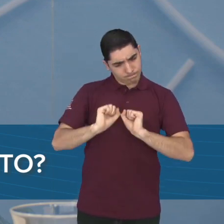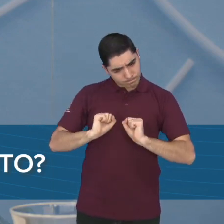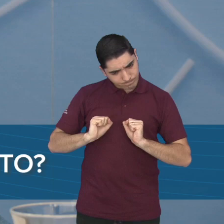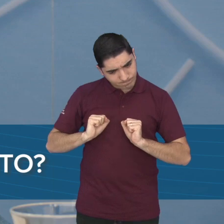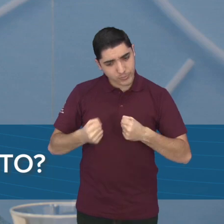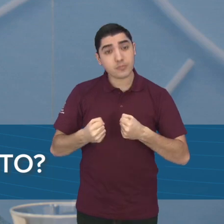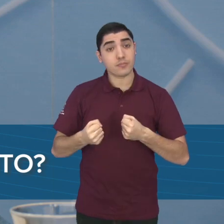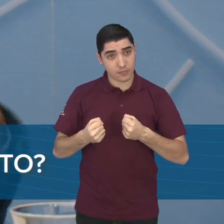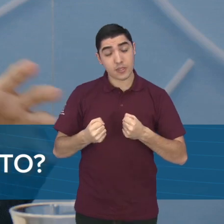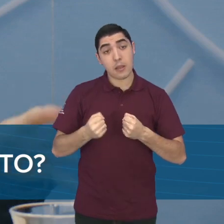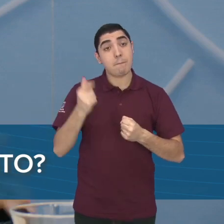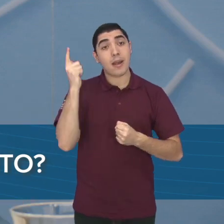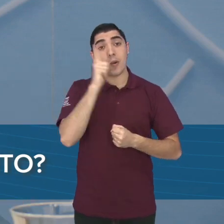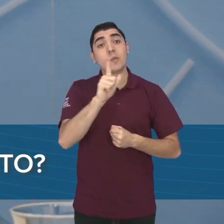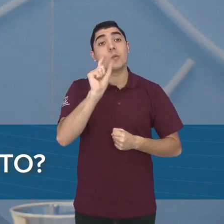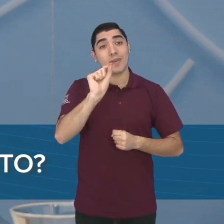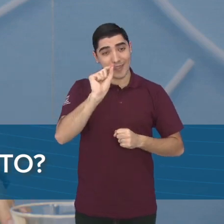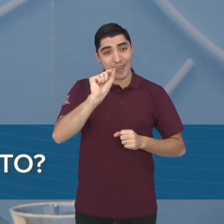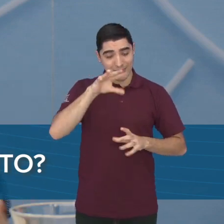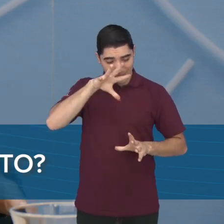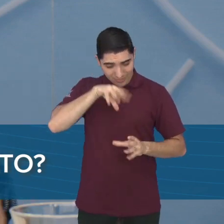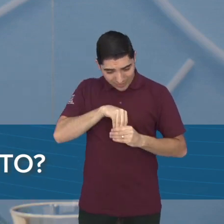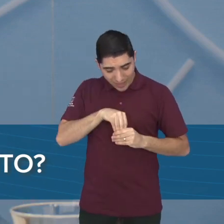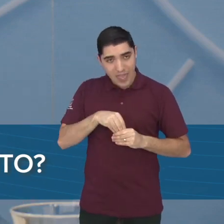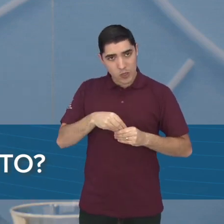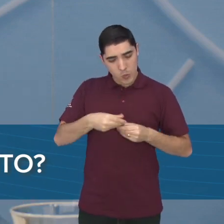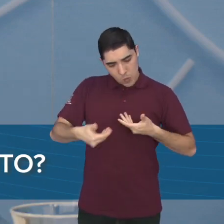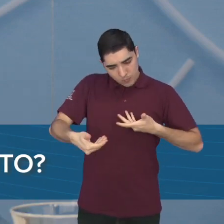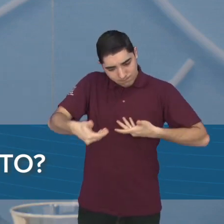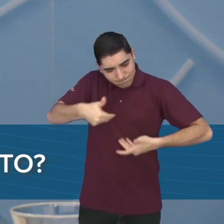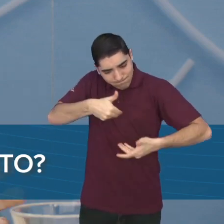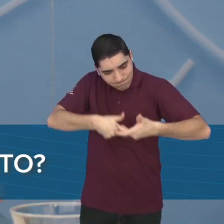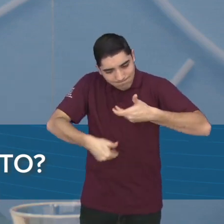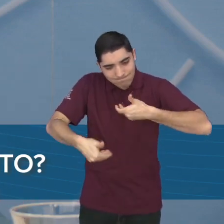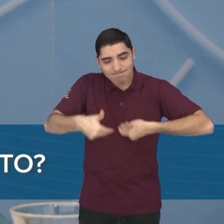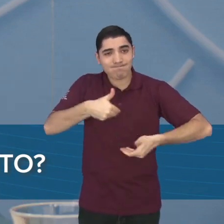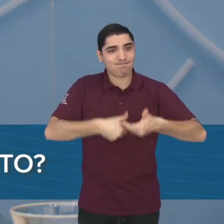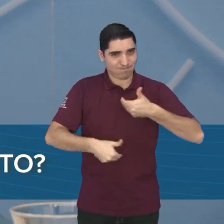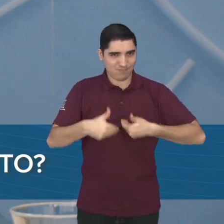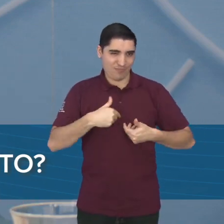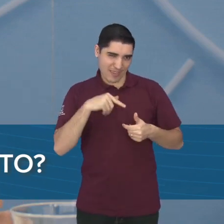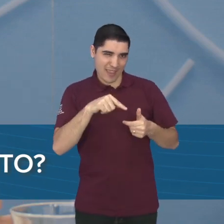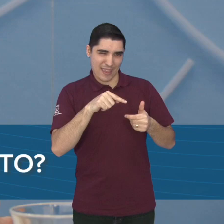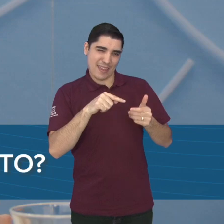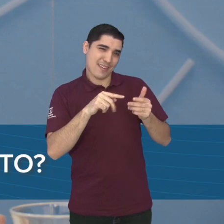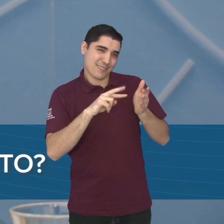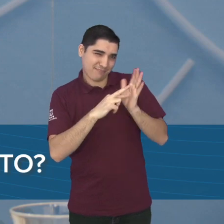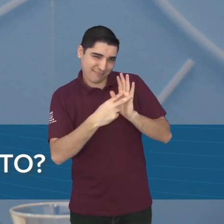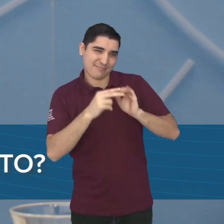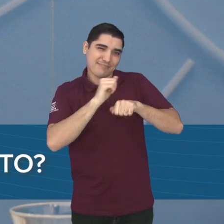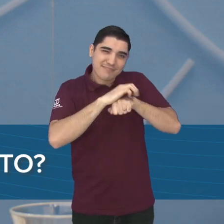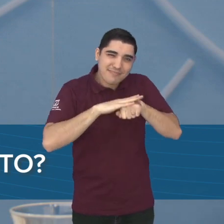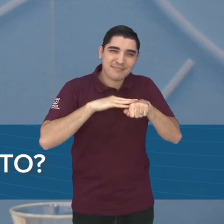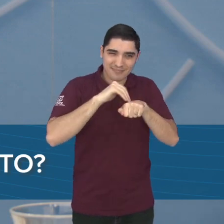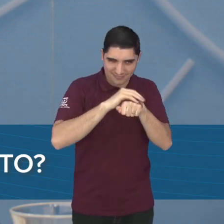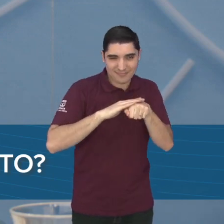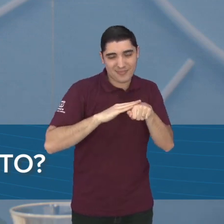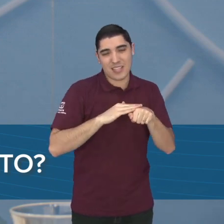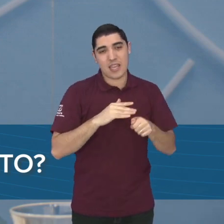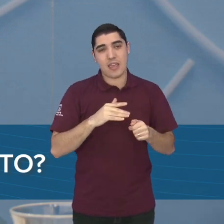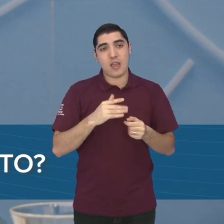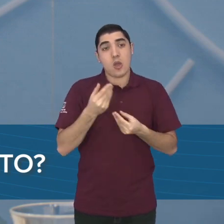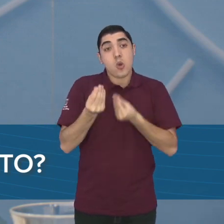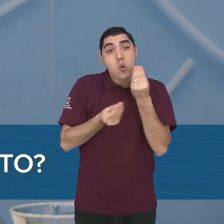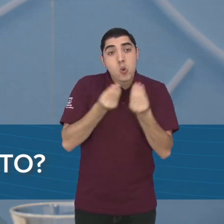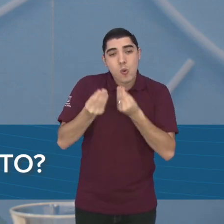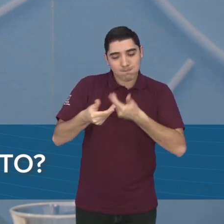de trabalhar com talvez essa dramatização, né, que a gente está chamando de romantização,